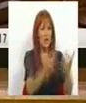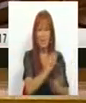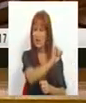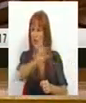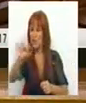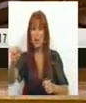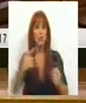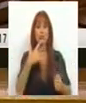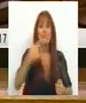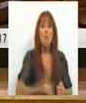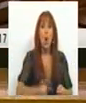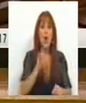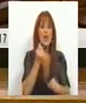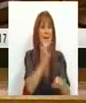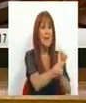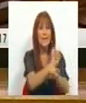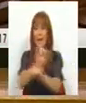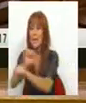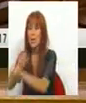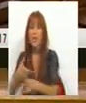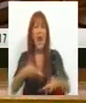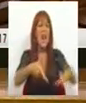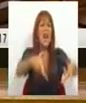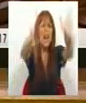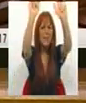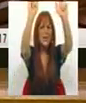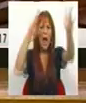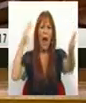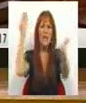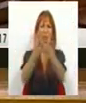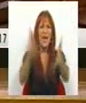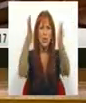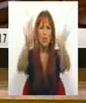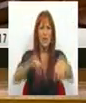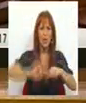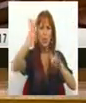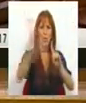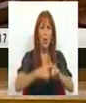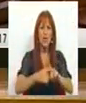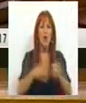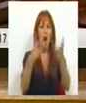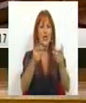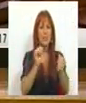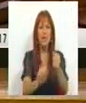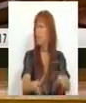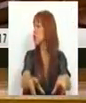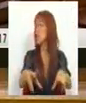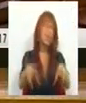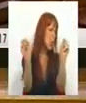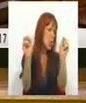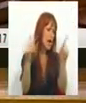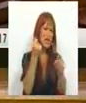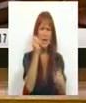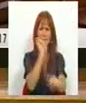orçamentais. Todas as cativações foram libertadas até ao final do ano orçamental. Nunca